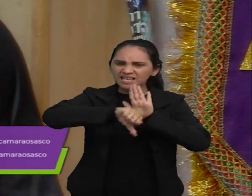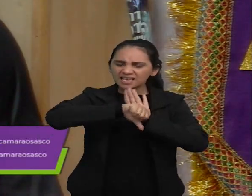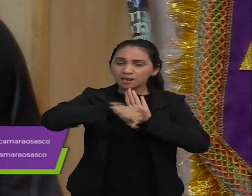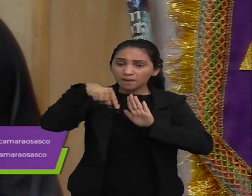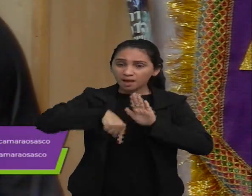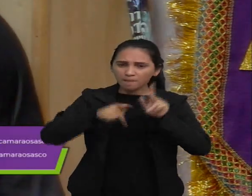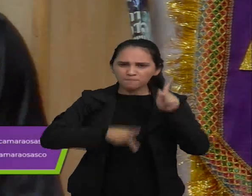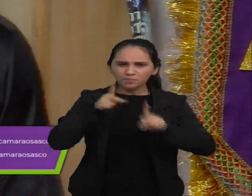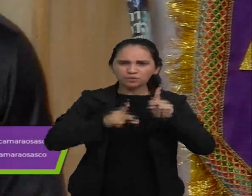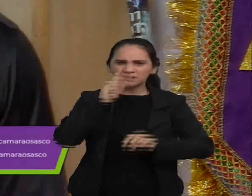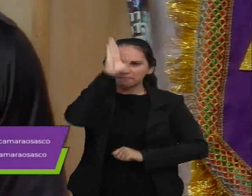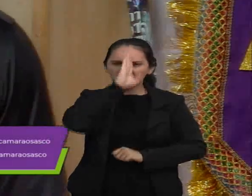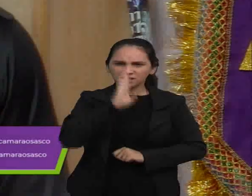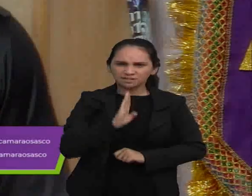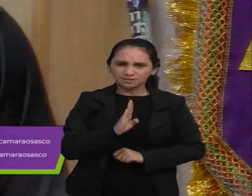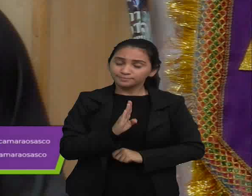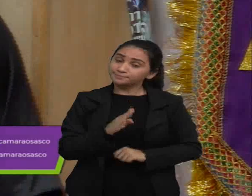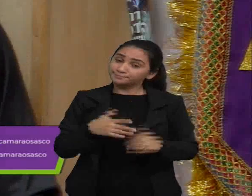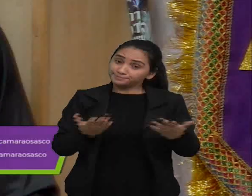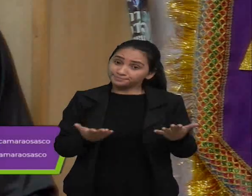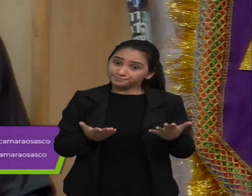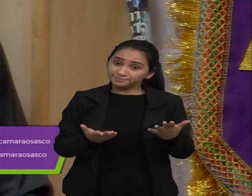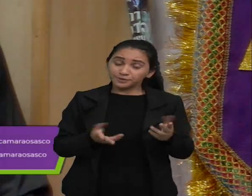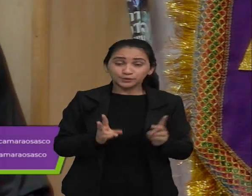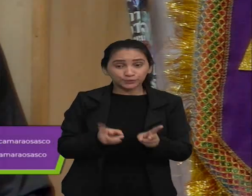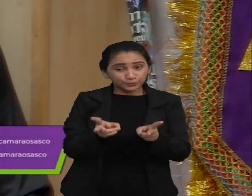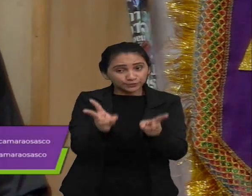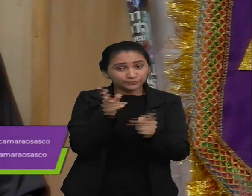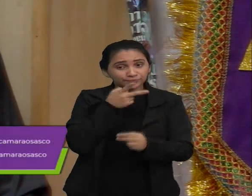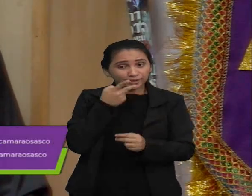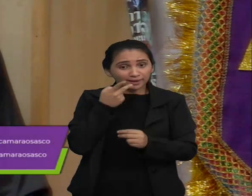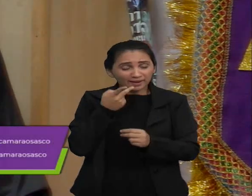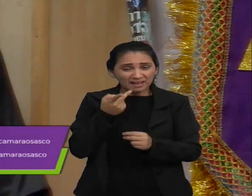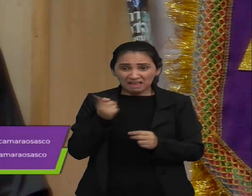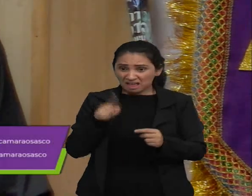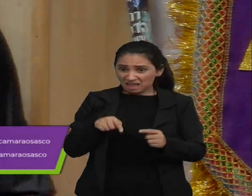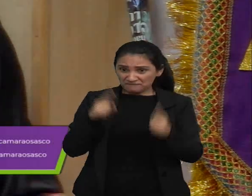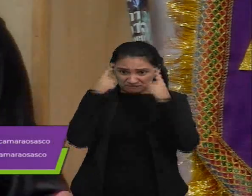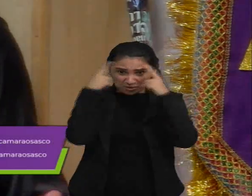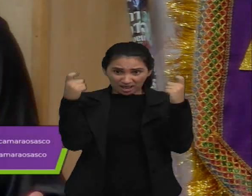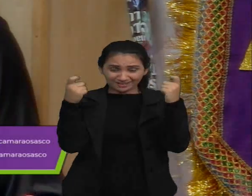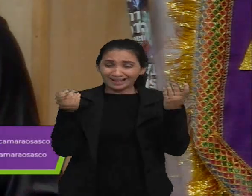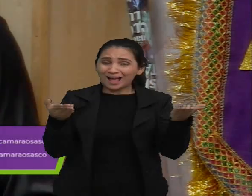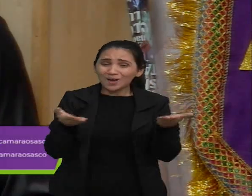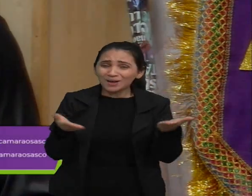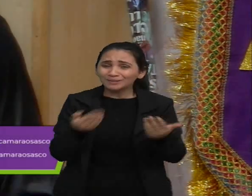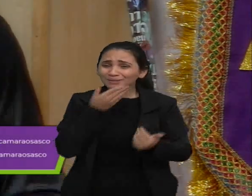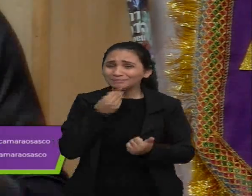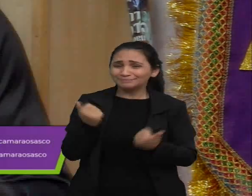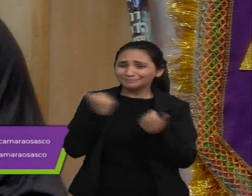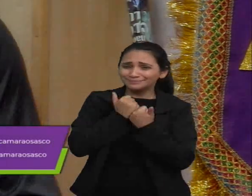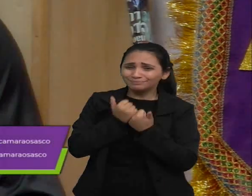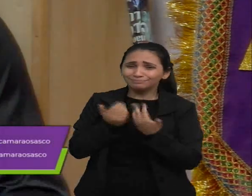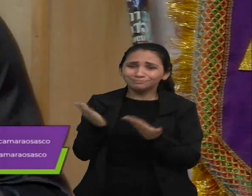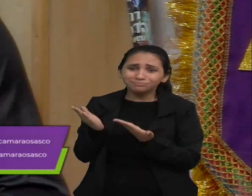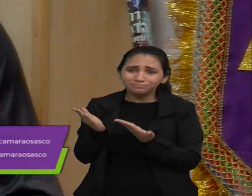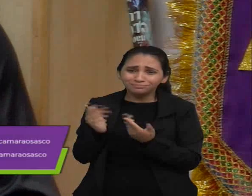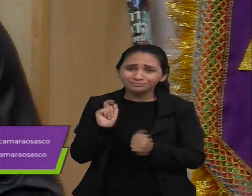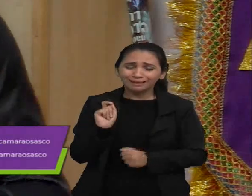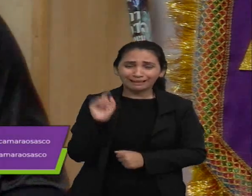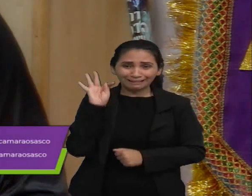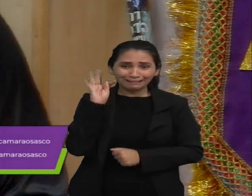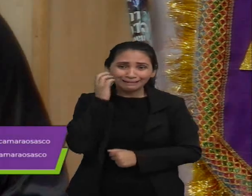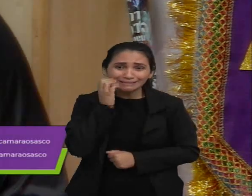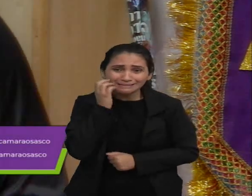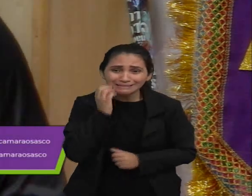brasileira e desenhando e seguindo a mesma linha de violência dele vem o Tarcísio que ele quer porque quer